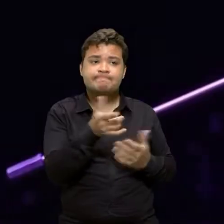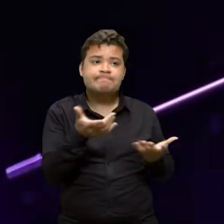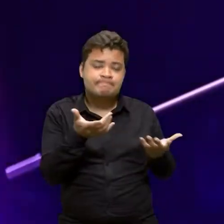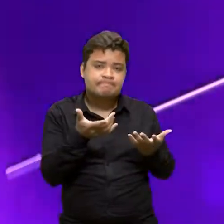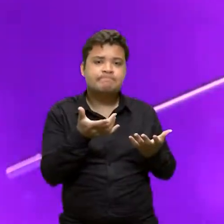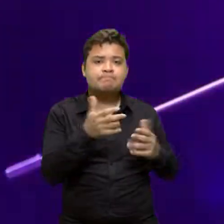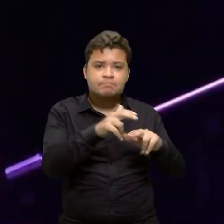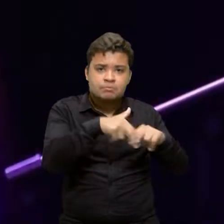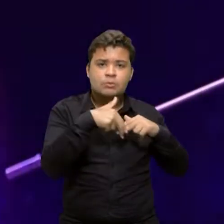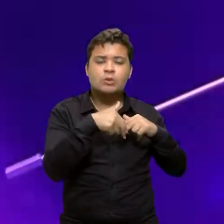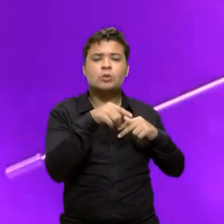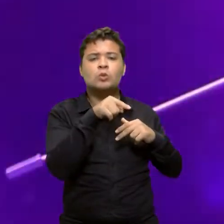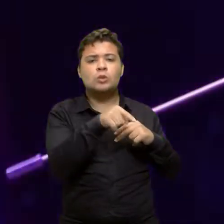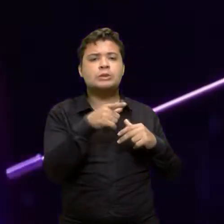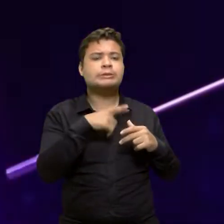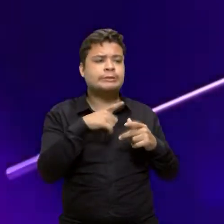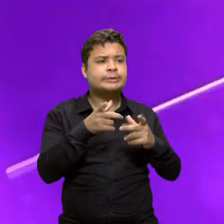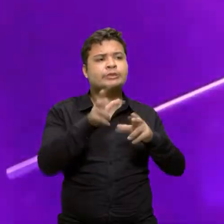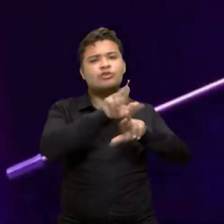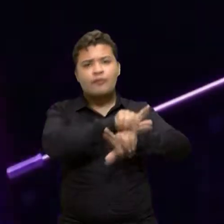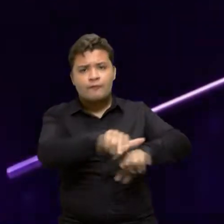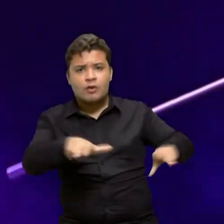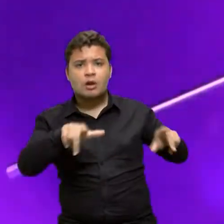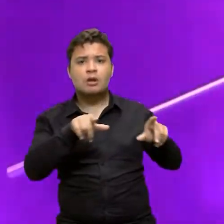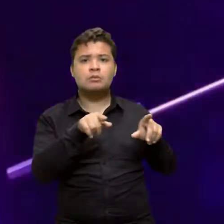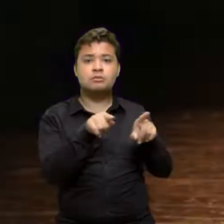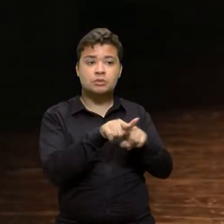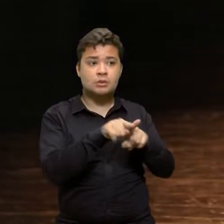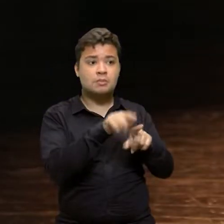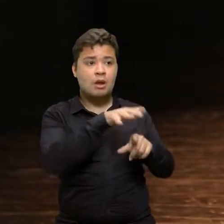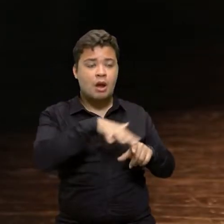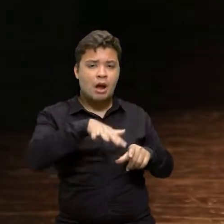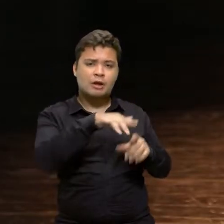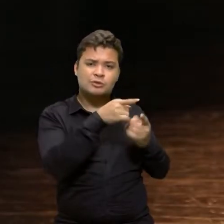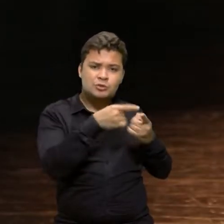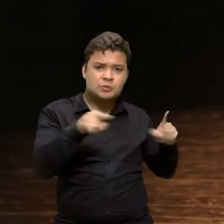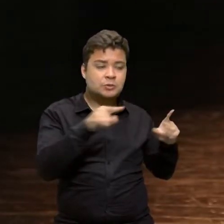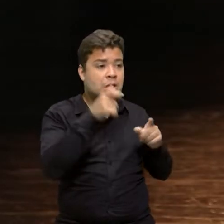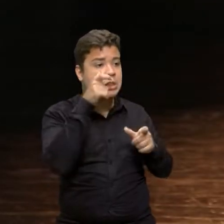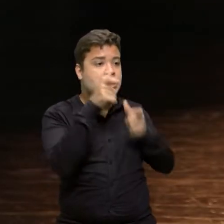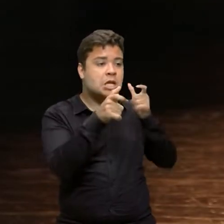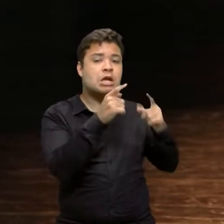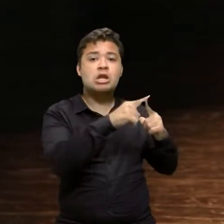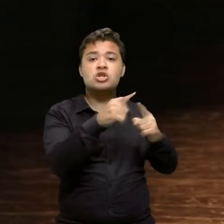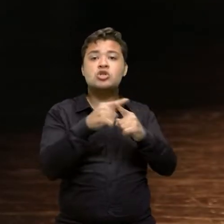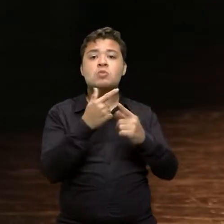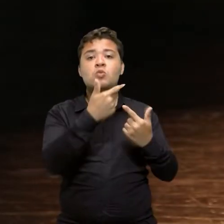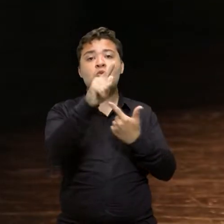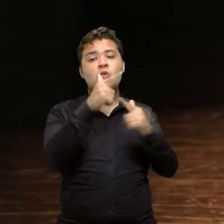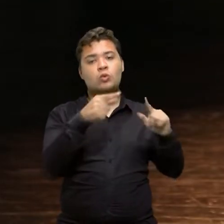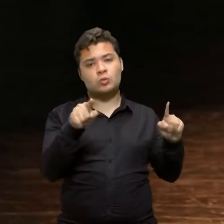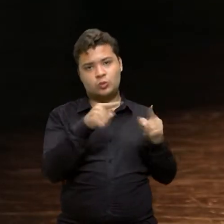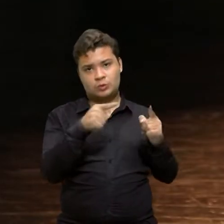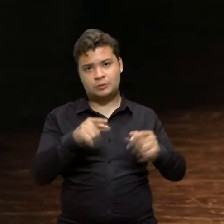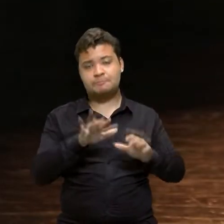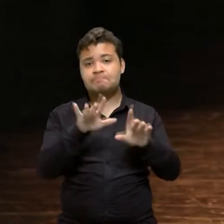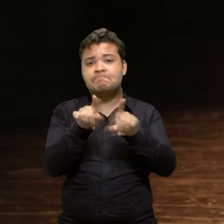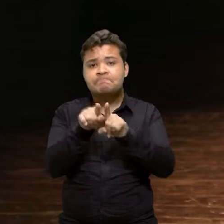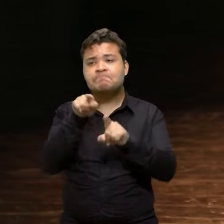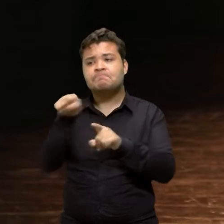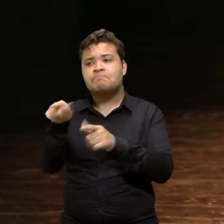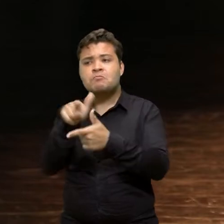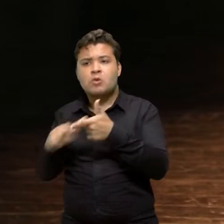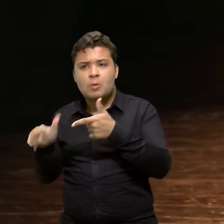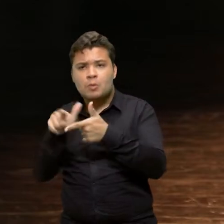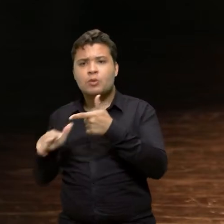em duas frentes, né? Uma em relação à diversificação e o interesse da indústria fonográfica por outros gêneros e, ao